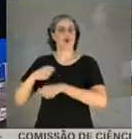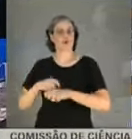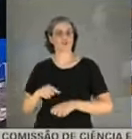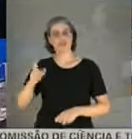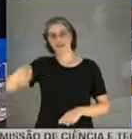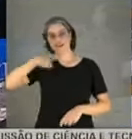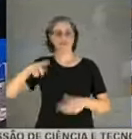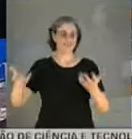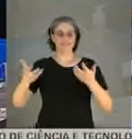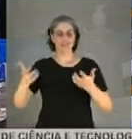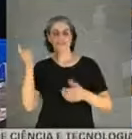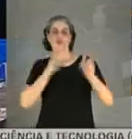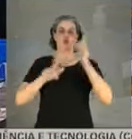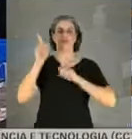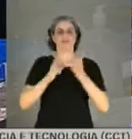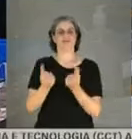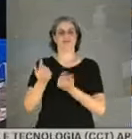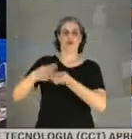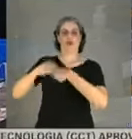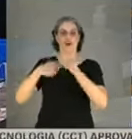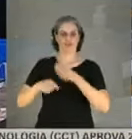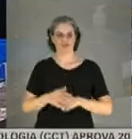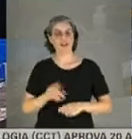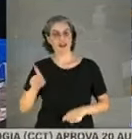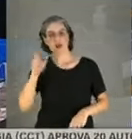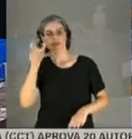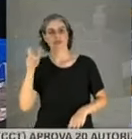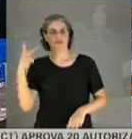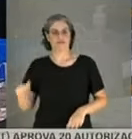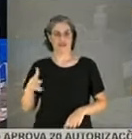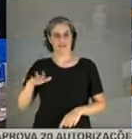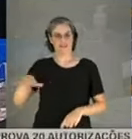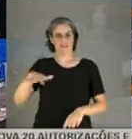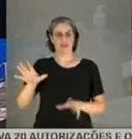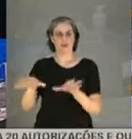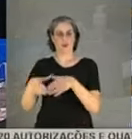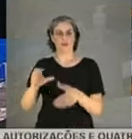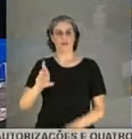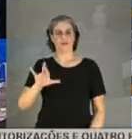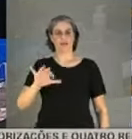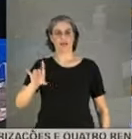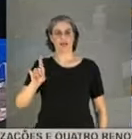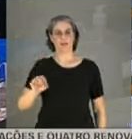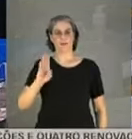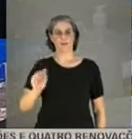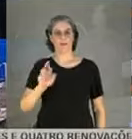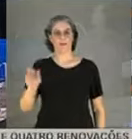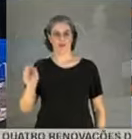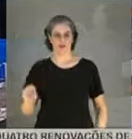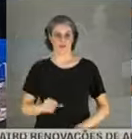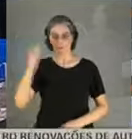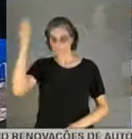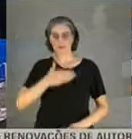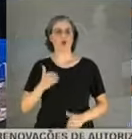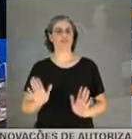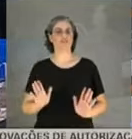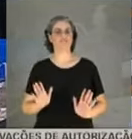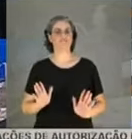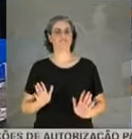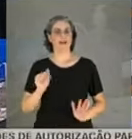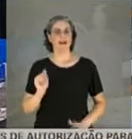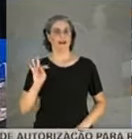Eles queriam a vantagem nos negócios. Era esse o interesse da turma do senhor Ricardo Barros. Está aí a prova cabal,